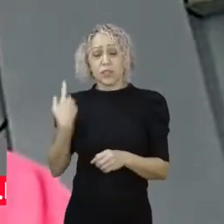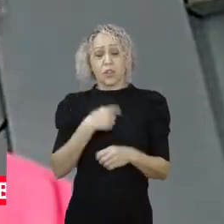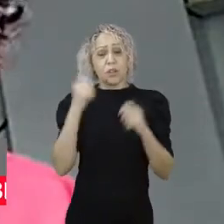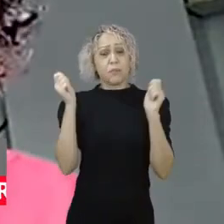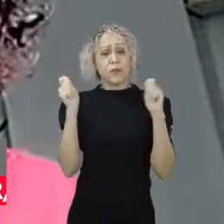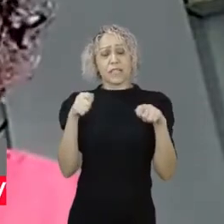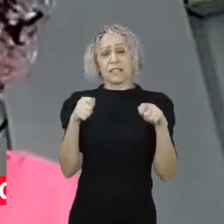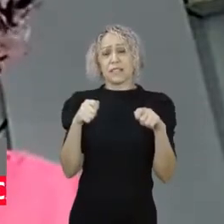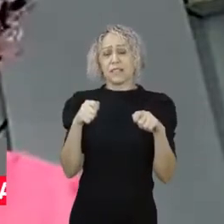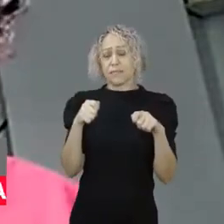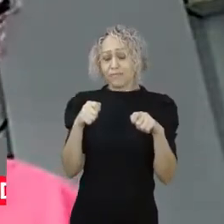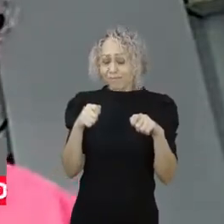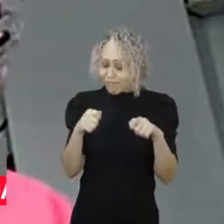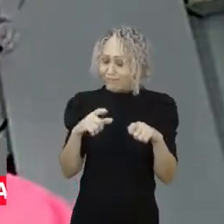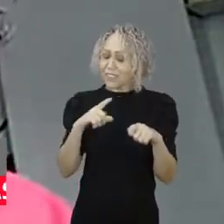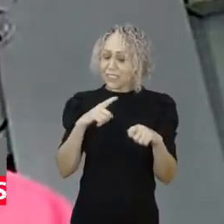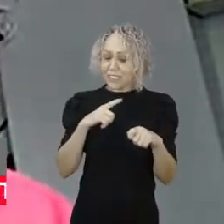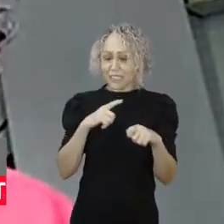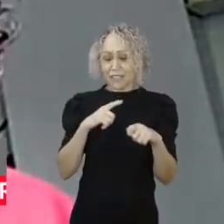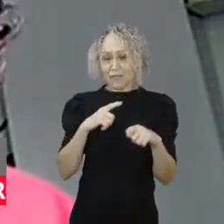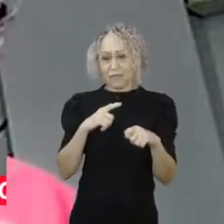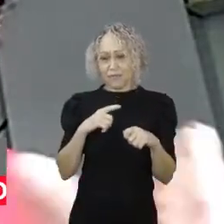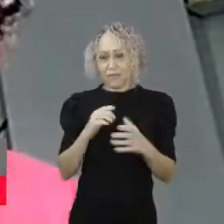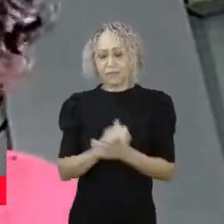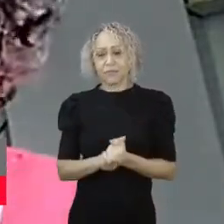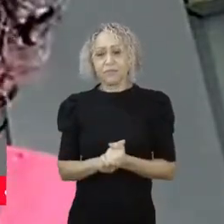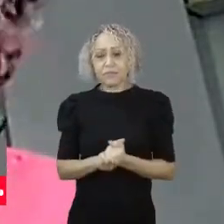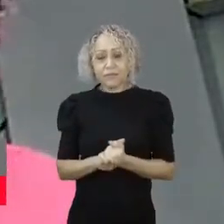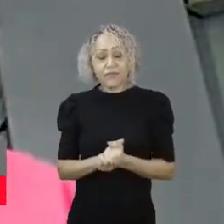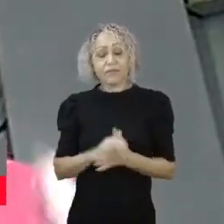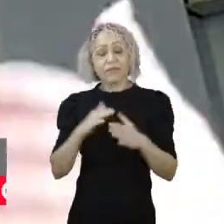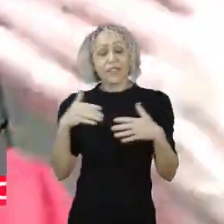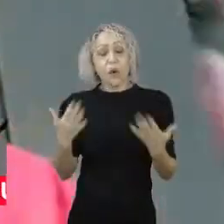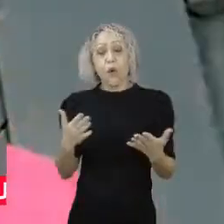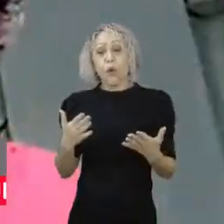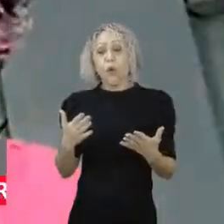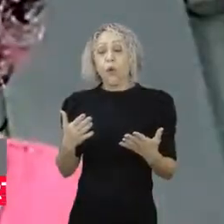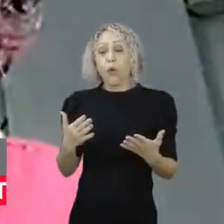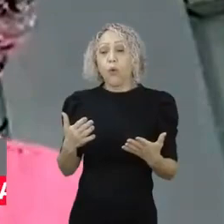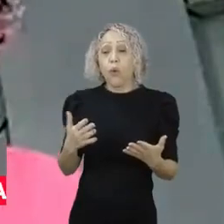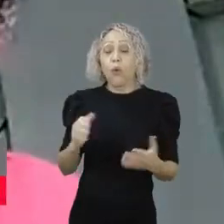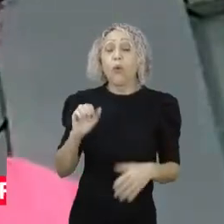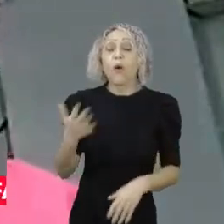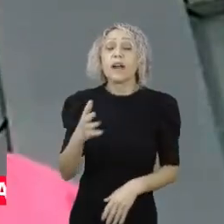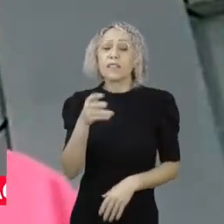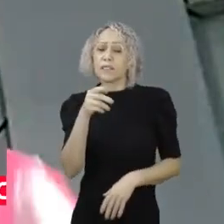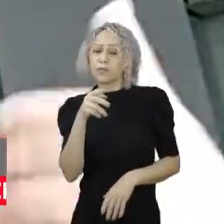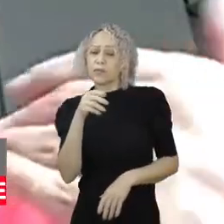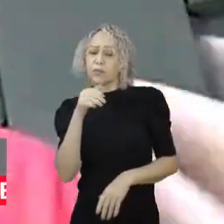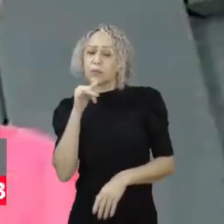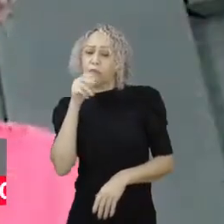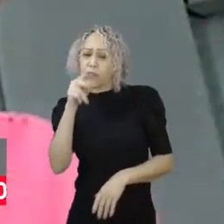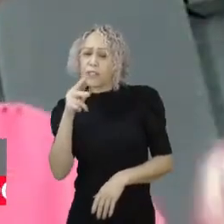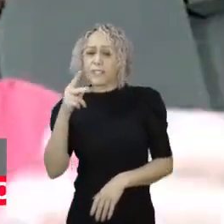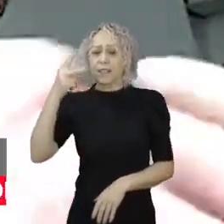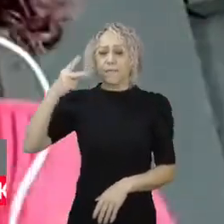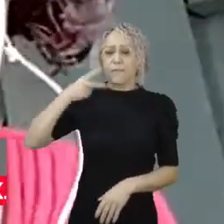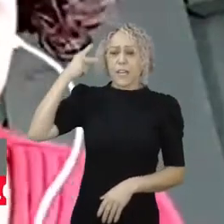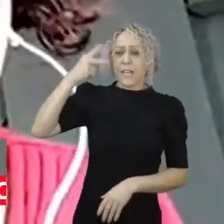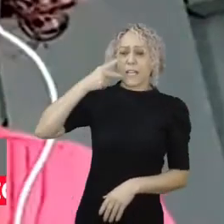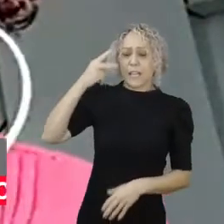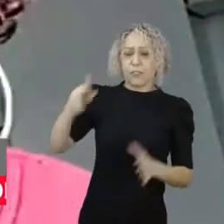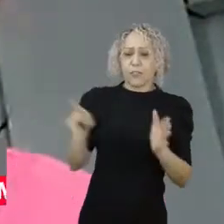a qualidade da intervenção política, da voz do PT, da voz